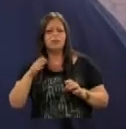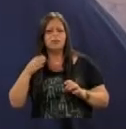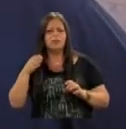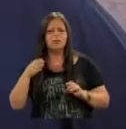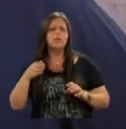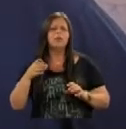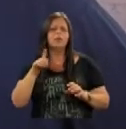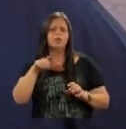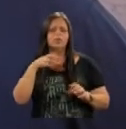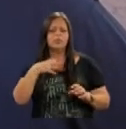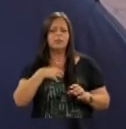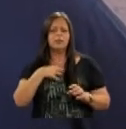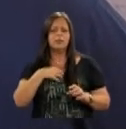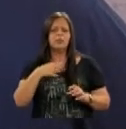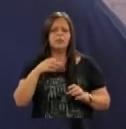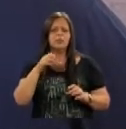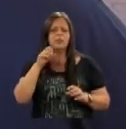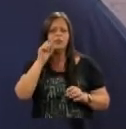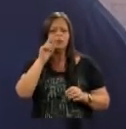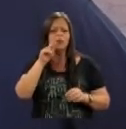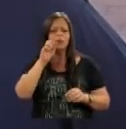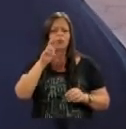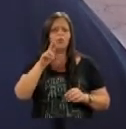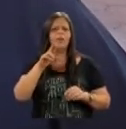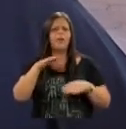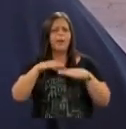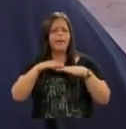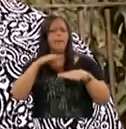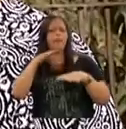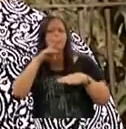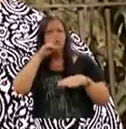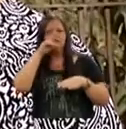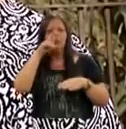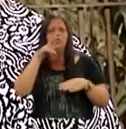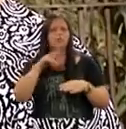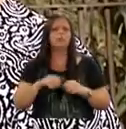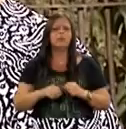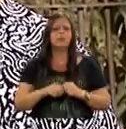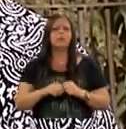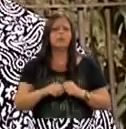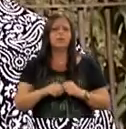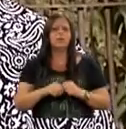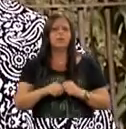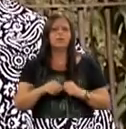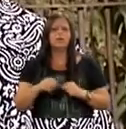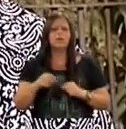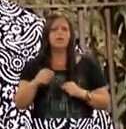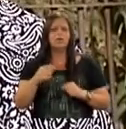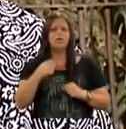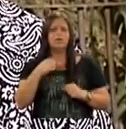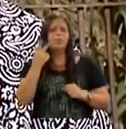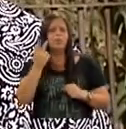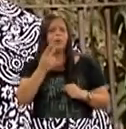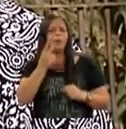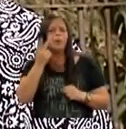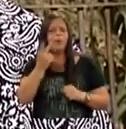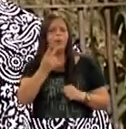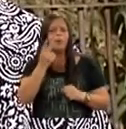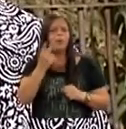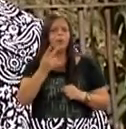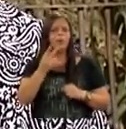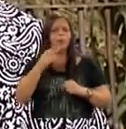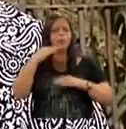agora no sentido de superar a emoção mais reforçada é e além de procurar